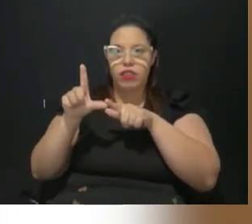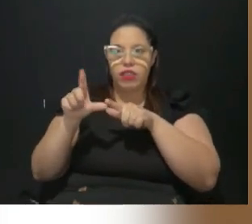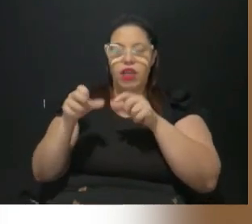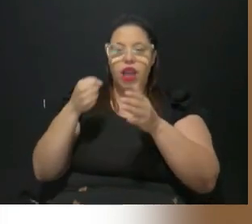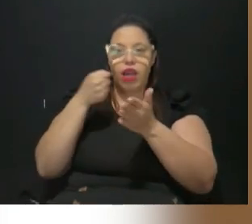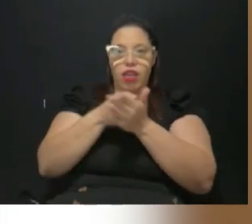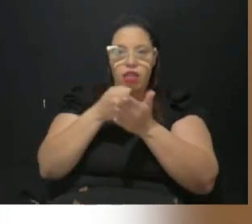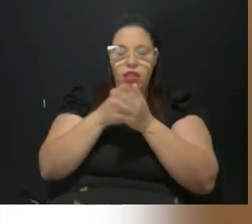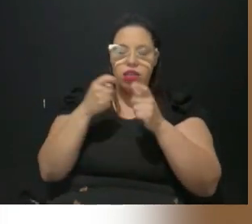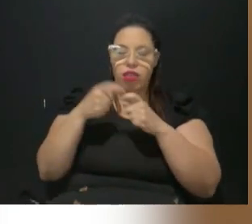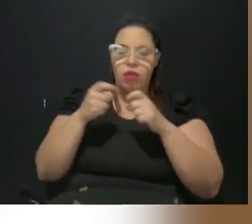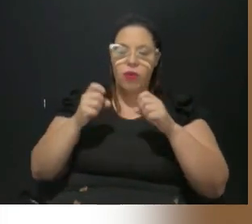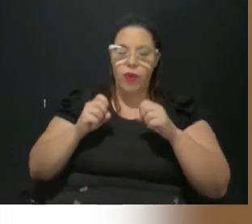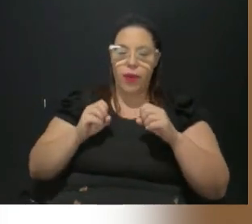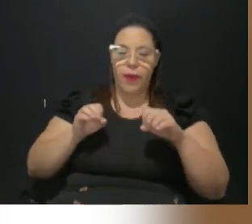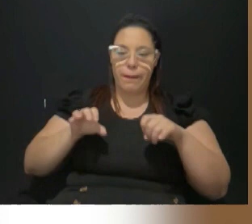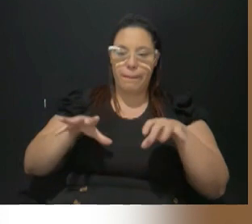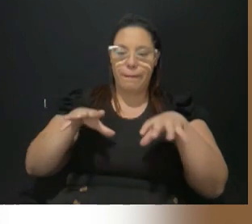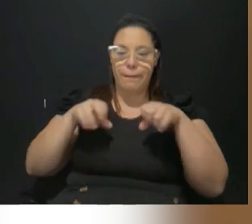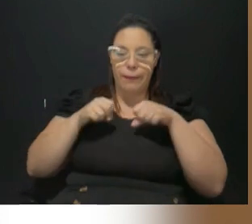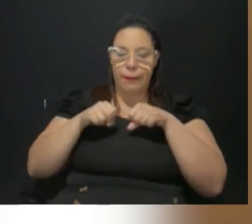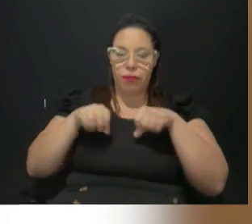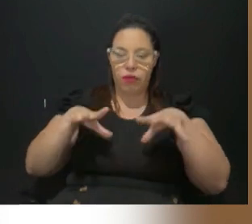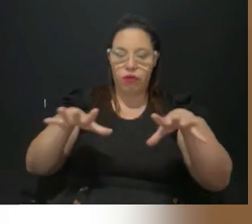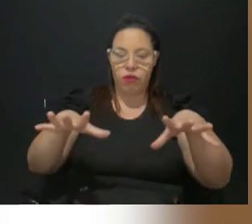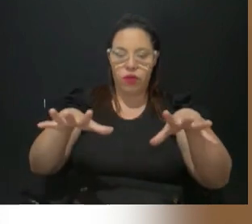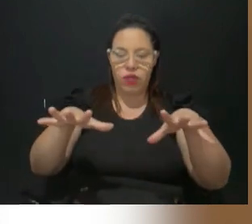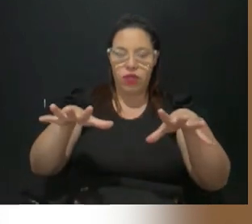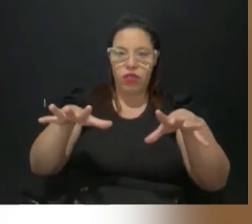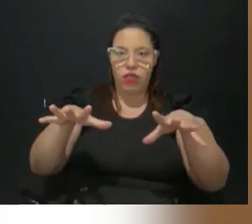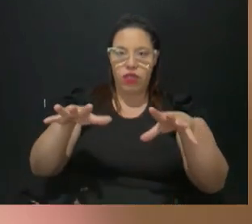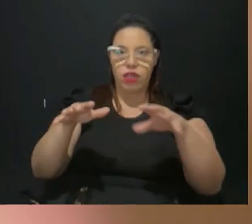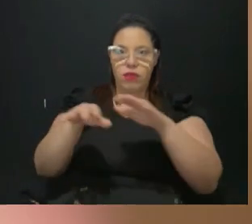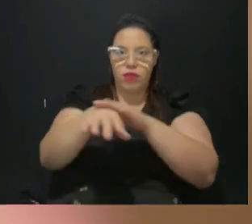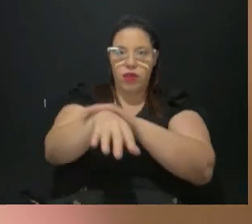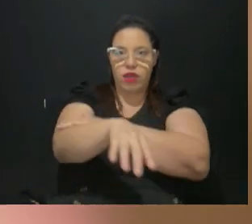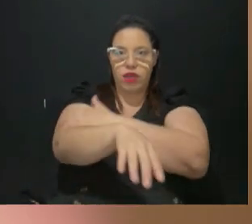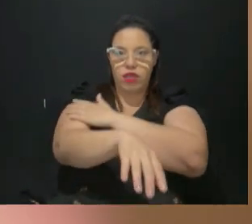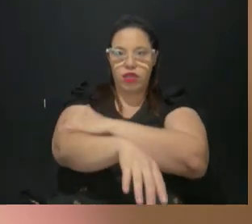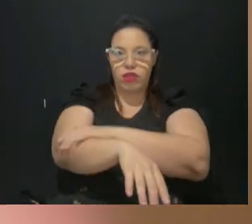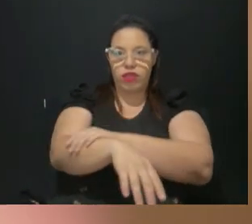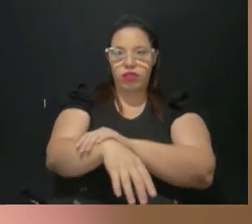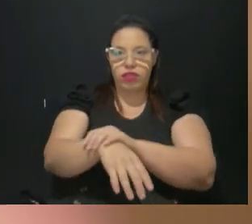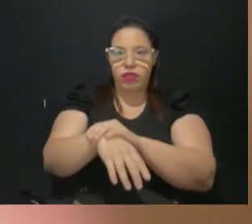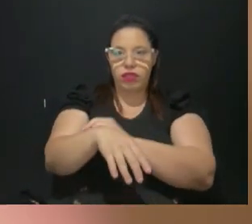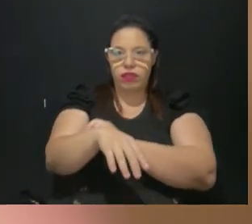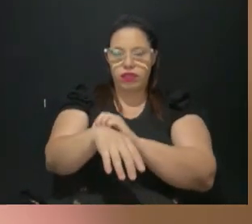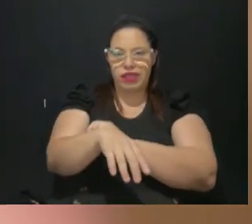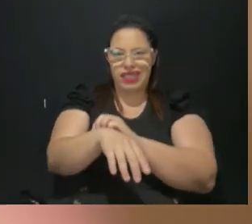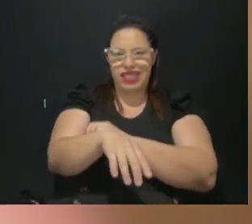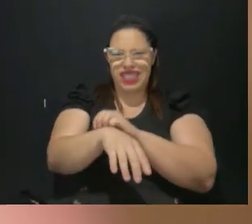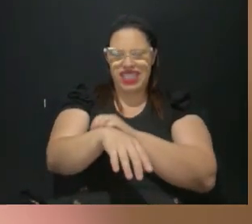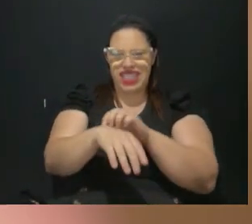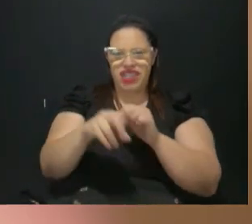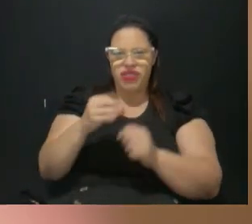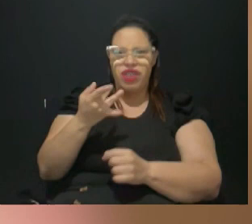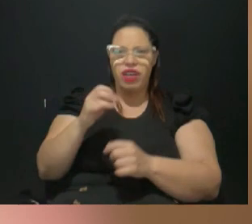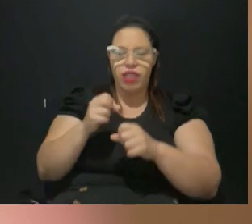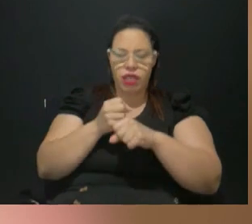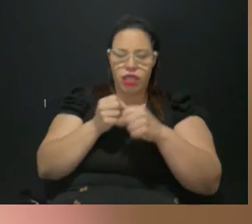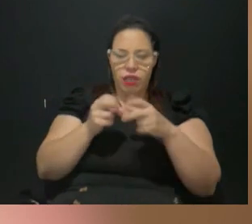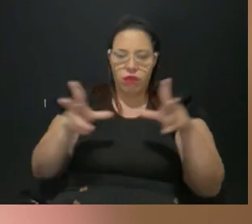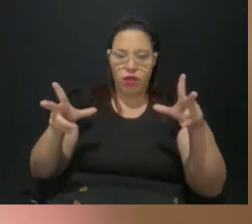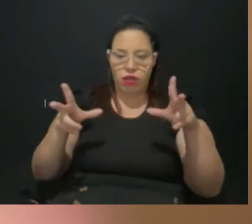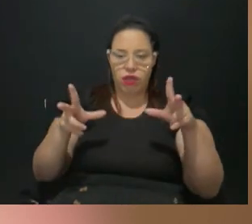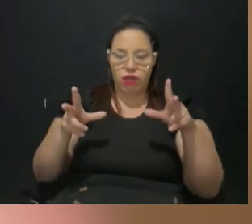a gente reforçar aqui, a transmissão, ela é pela pele, pelo ferimento, né, pela ferida que se abriu